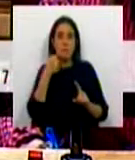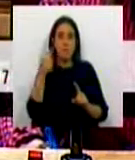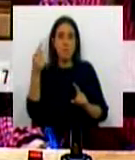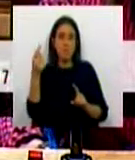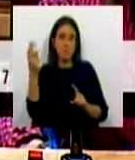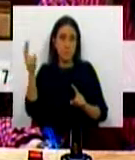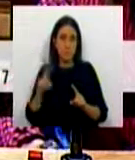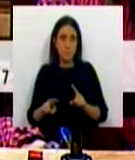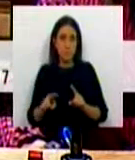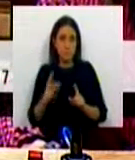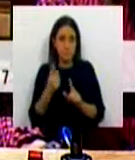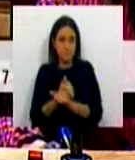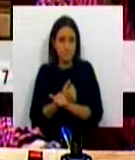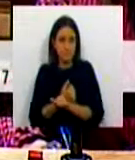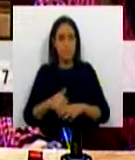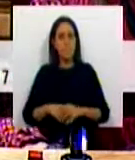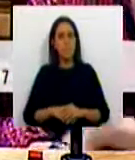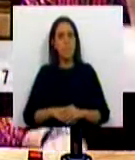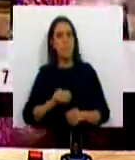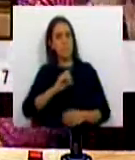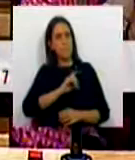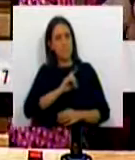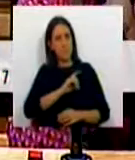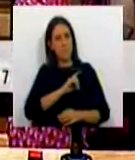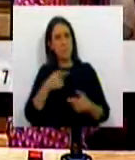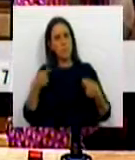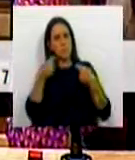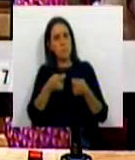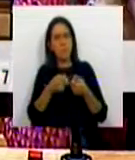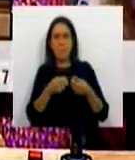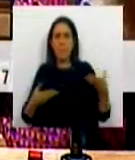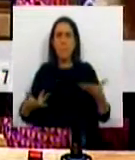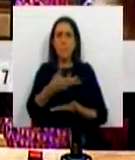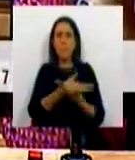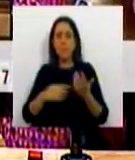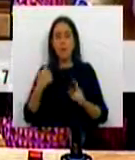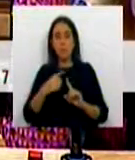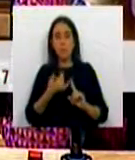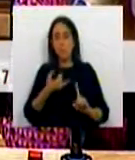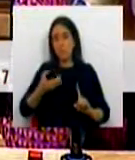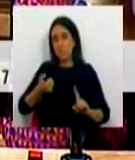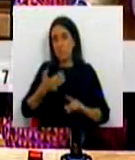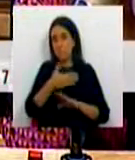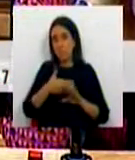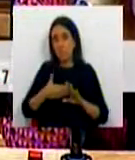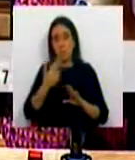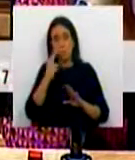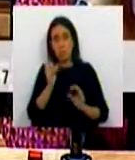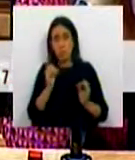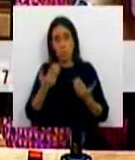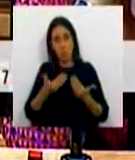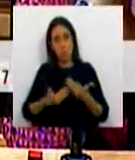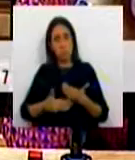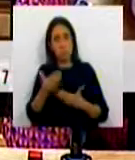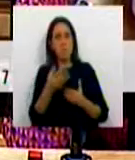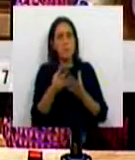tem vindo a mostrar um dinamismo que não teve na segunda metade de 2015. O investimento em bens de equipamento e material de transporte está a